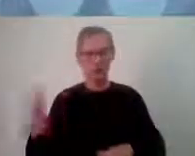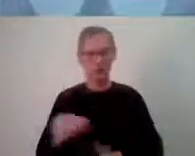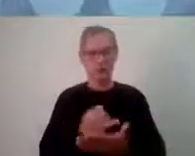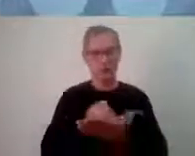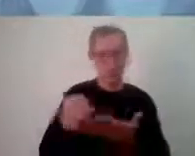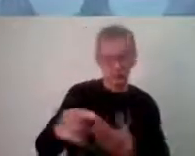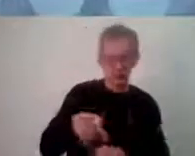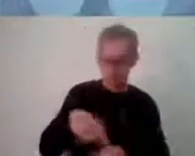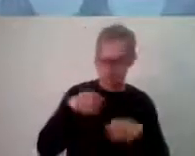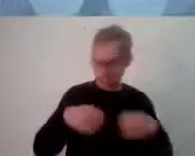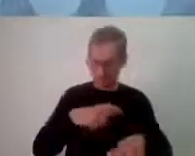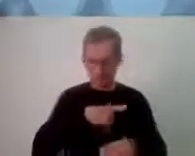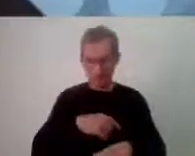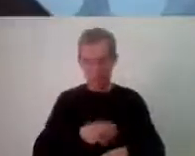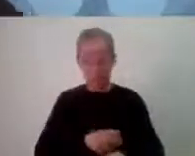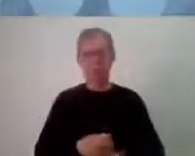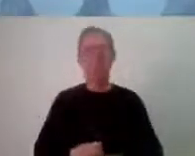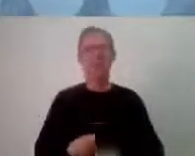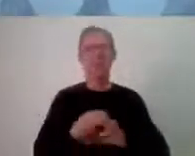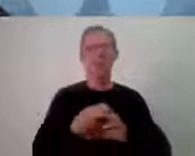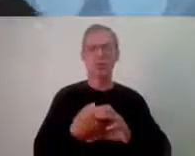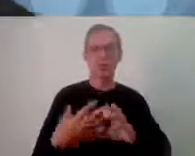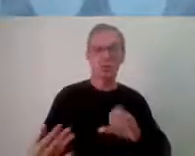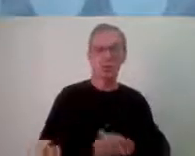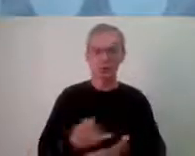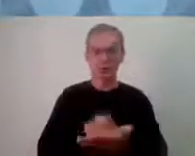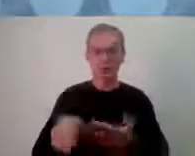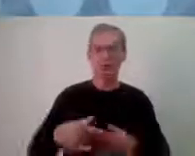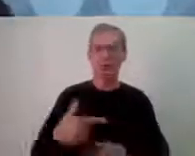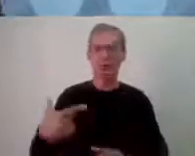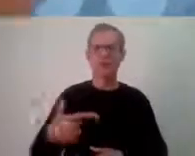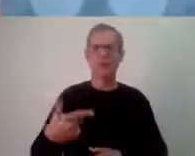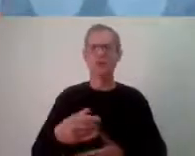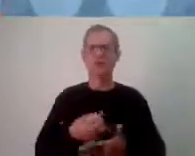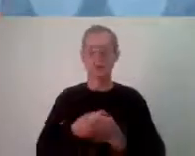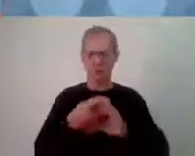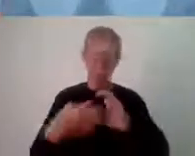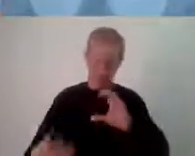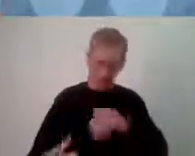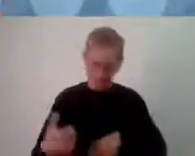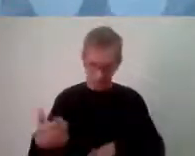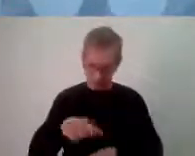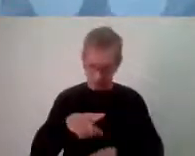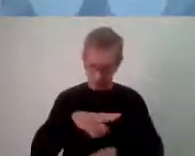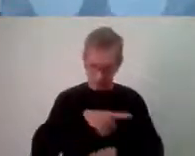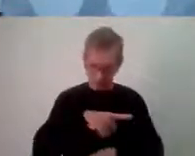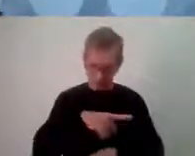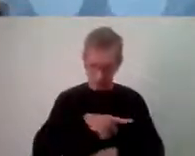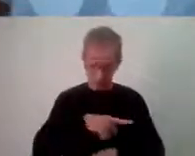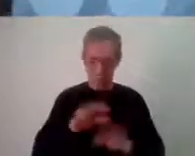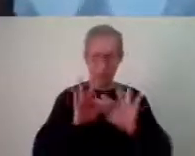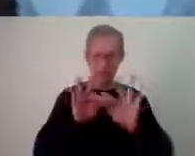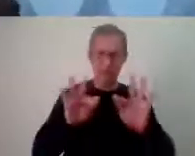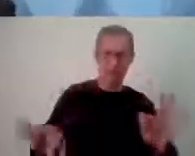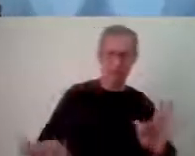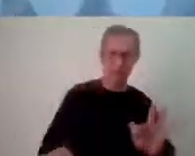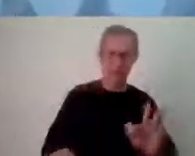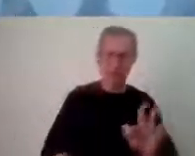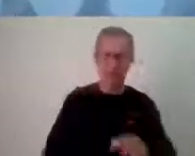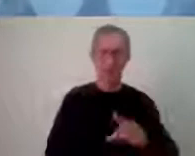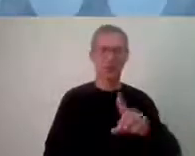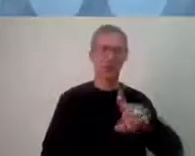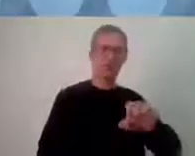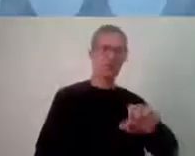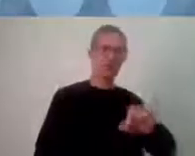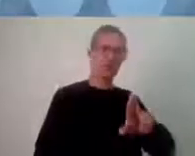inicial, você precisa ter uma condição inicial, ok. Segunda condição ou primeira, você tem que ter uma função